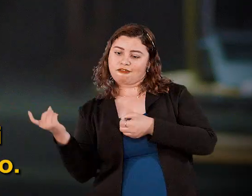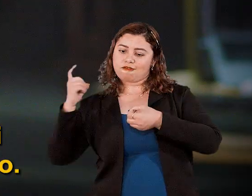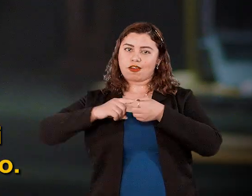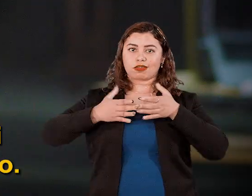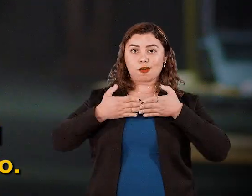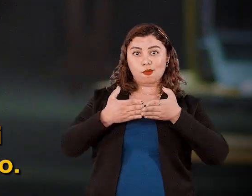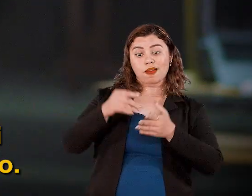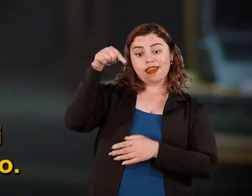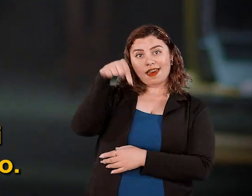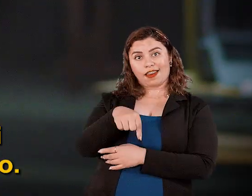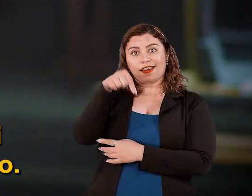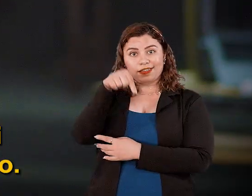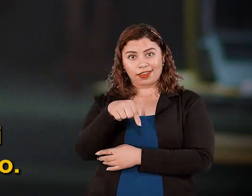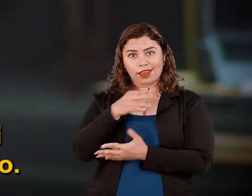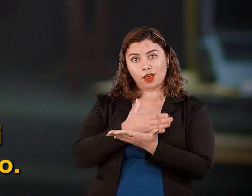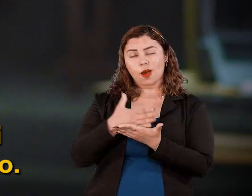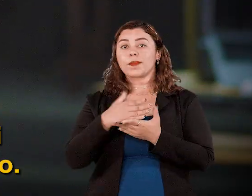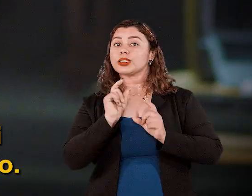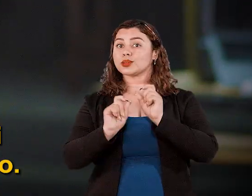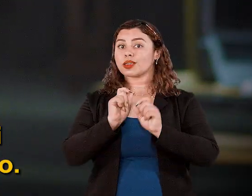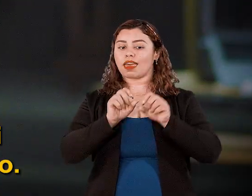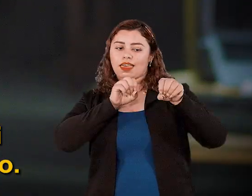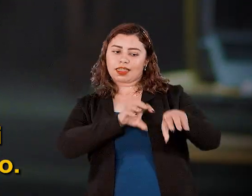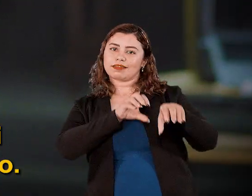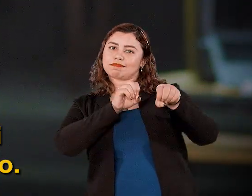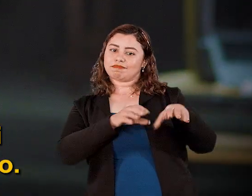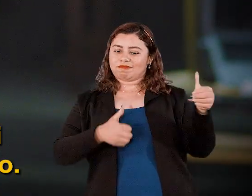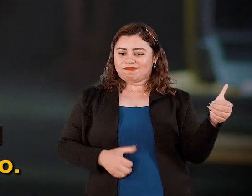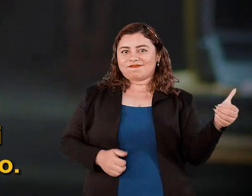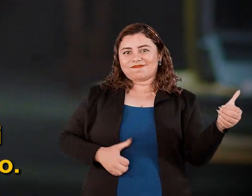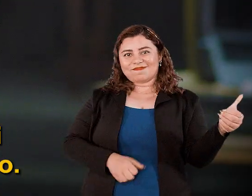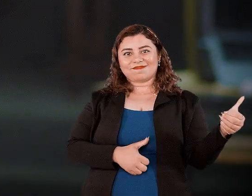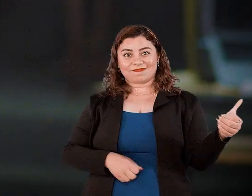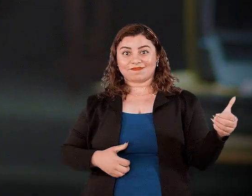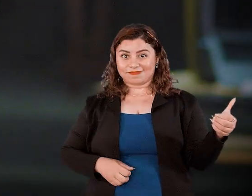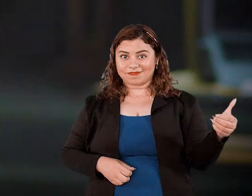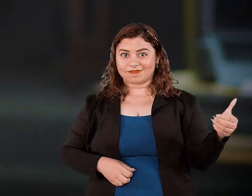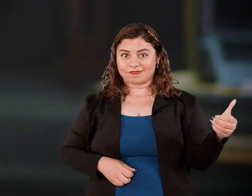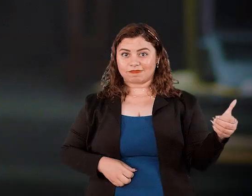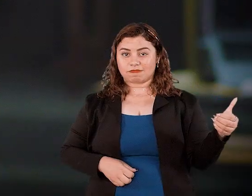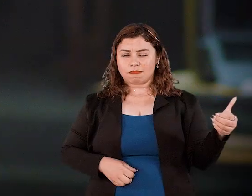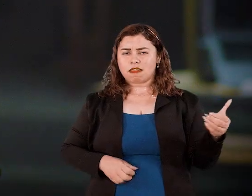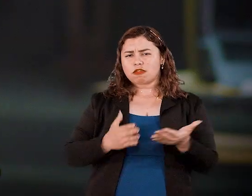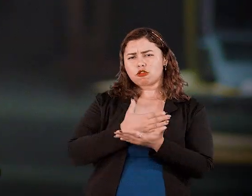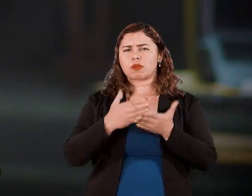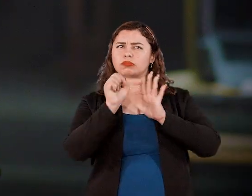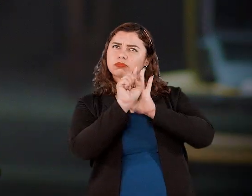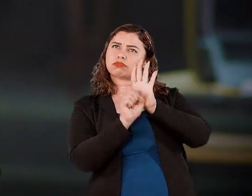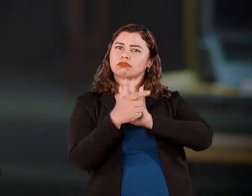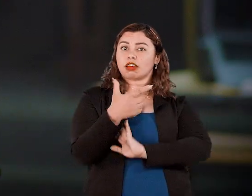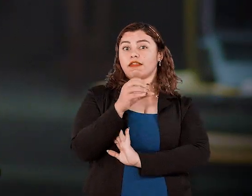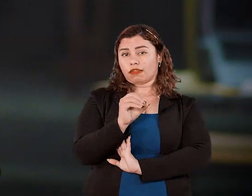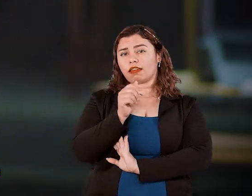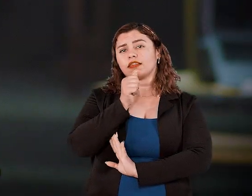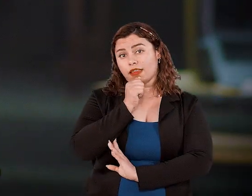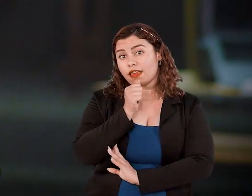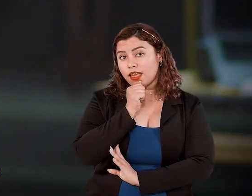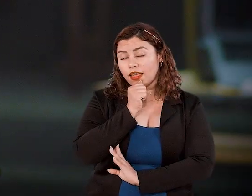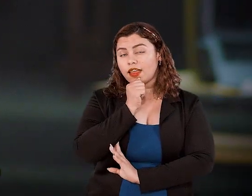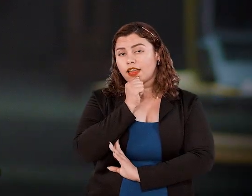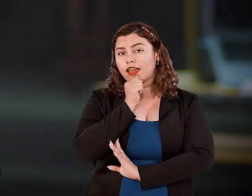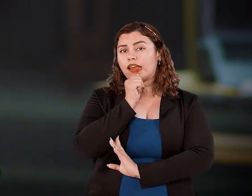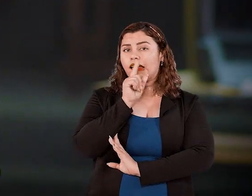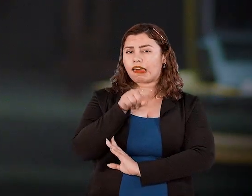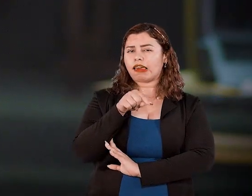Ele volta para Corumbá e aqui ele começa a dar aulas de violão. No início do século XX